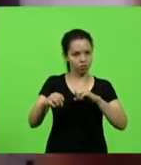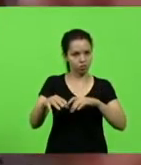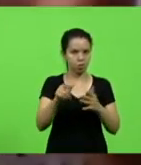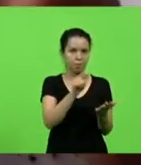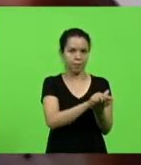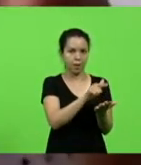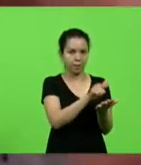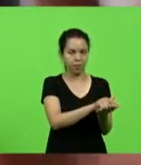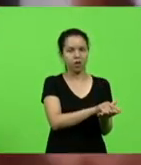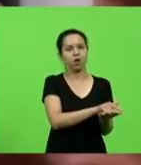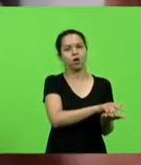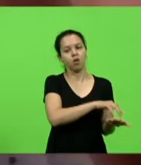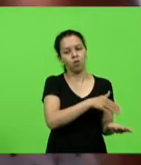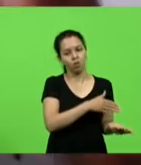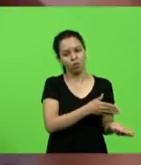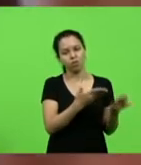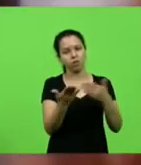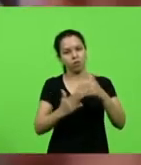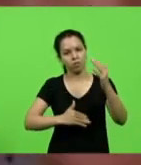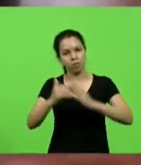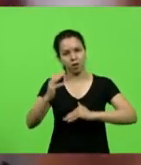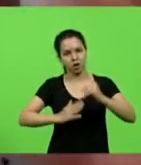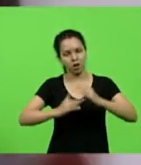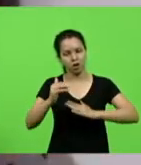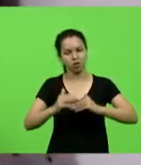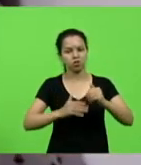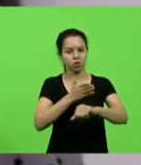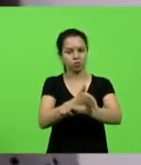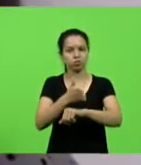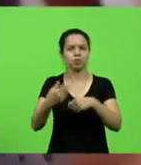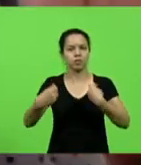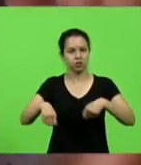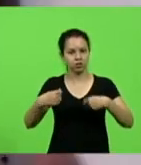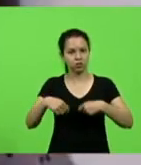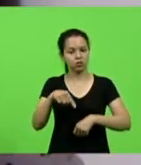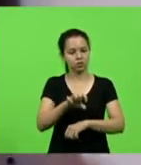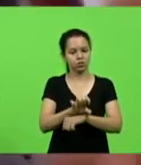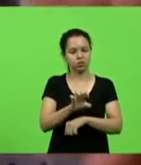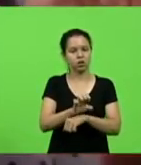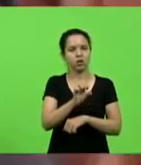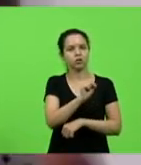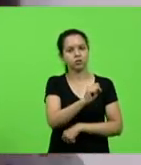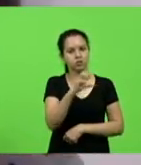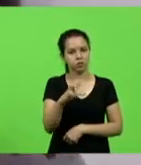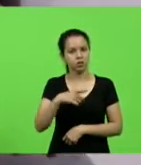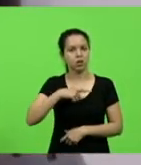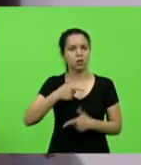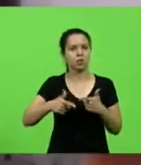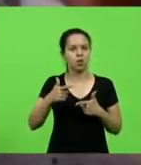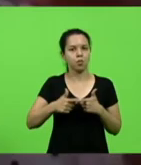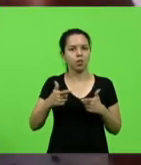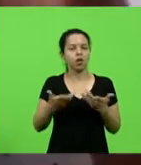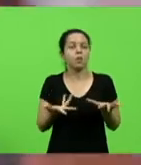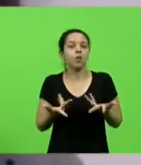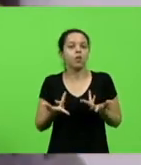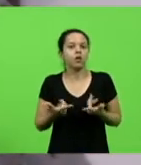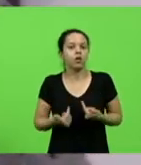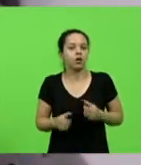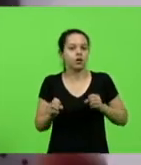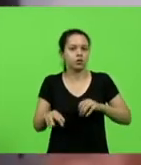papel e se efetivem. Nós estamos aqui no estado de Santa Catarina com problemas na qualidade de ensino,